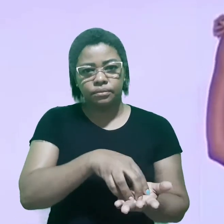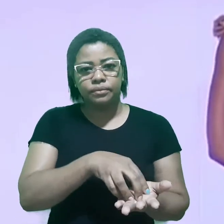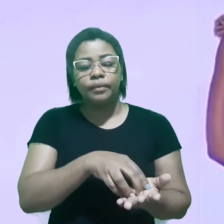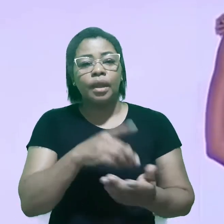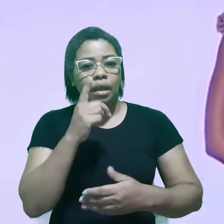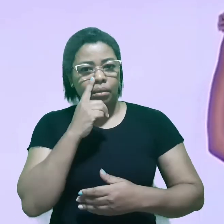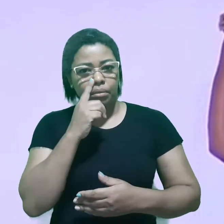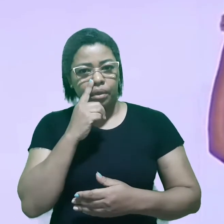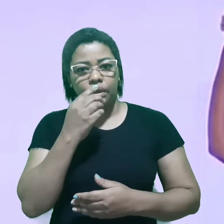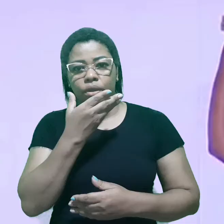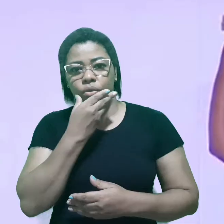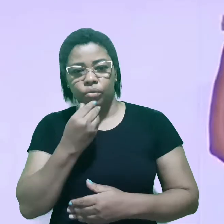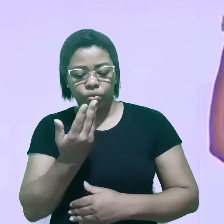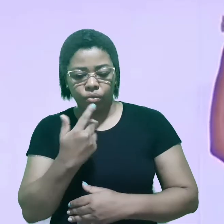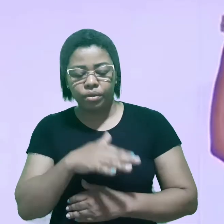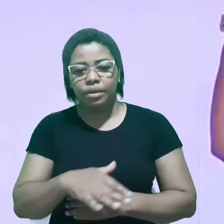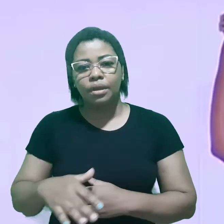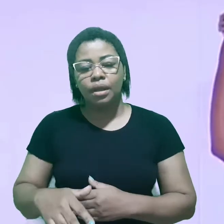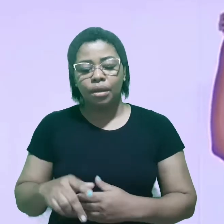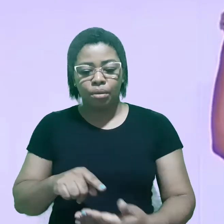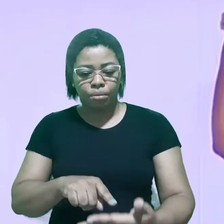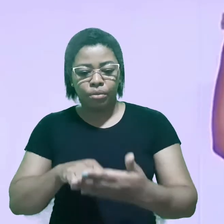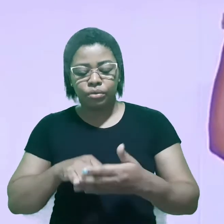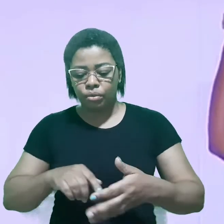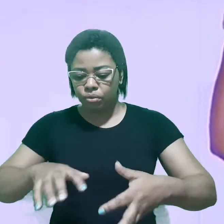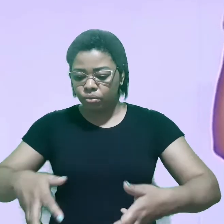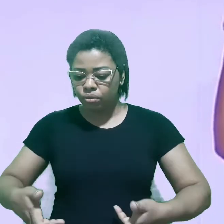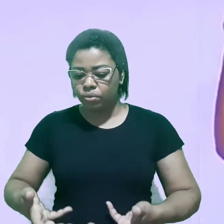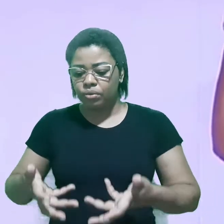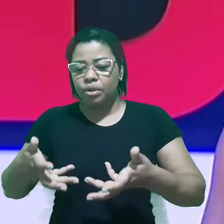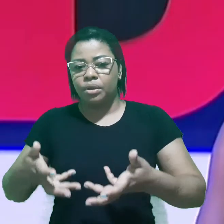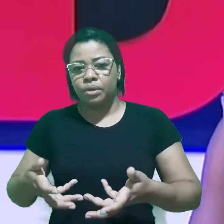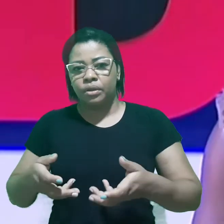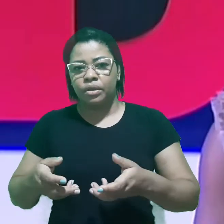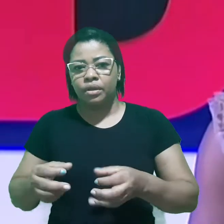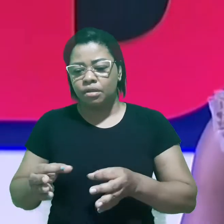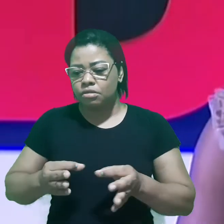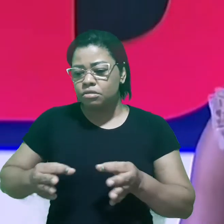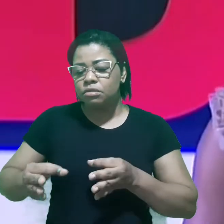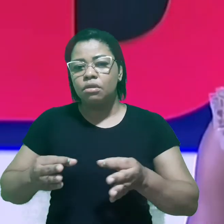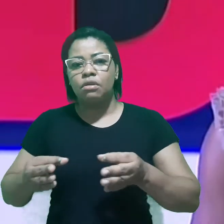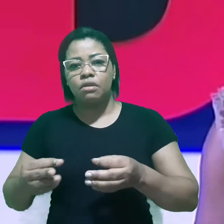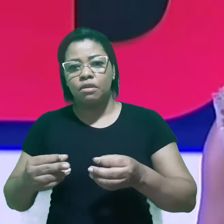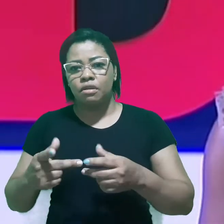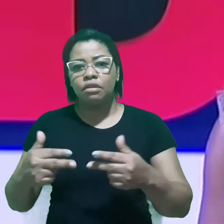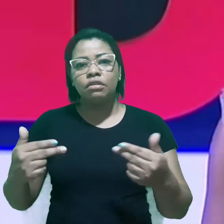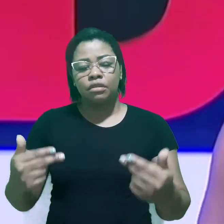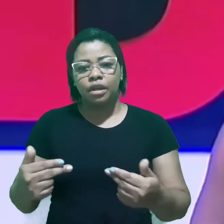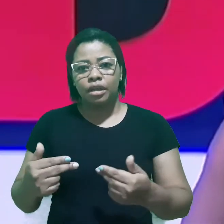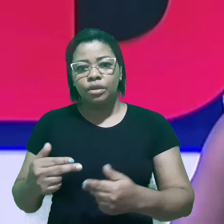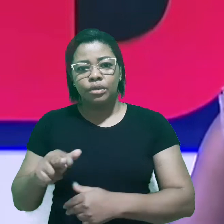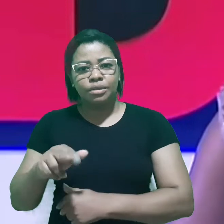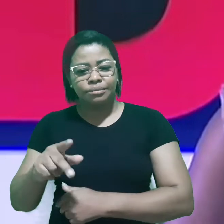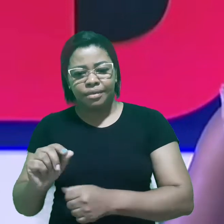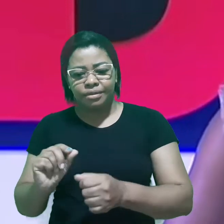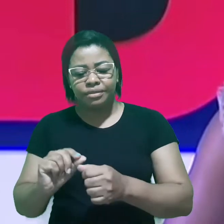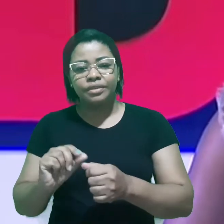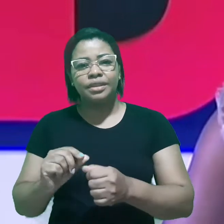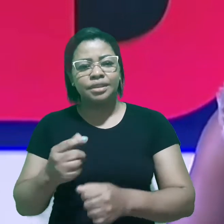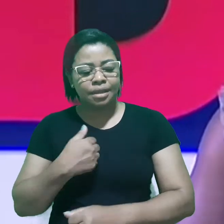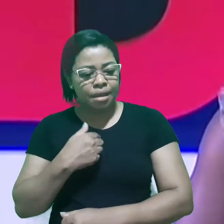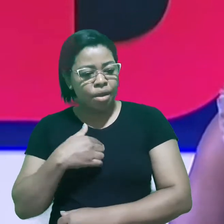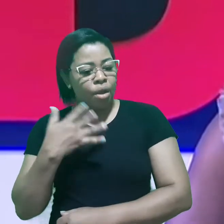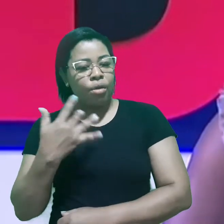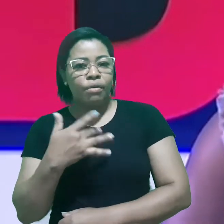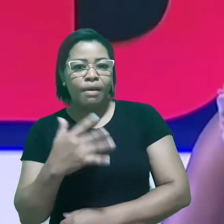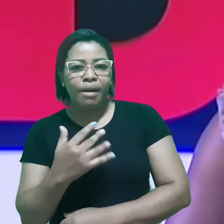cesto com um padrão lindo, feito de ráfia seca por seu irmão. Eu fiquei atônita. Nunca havia pensado que